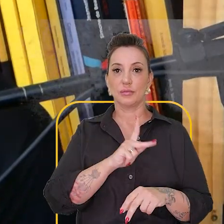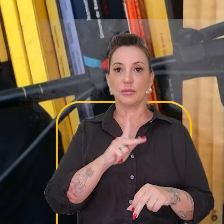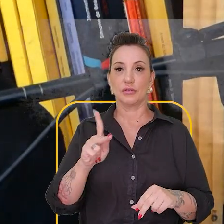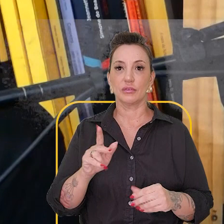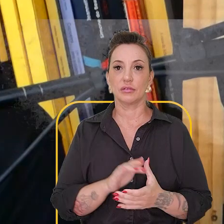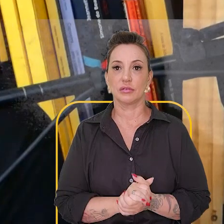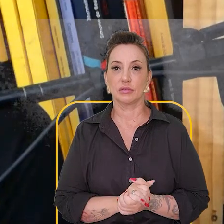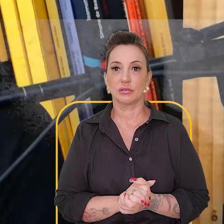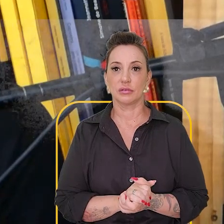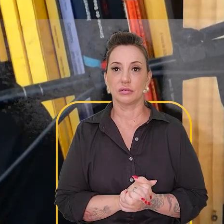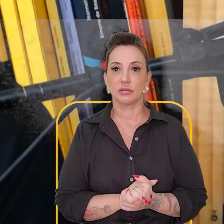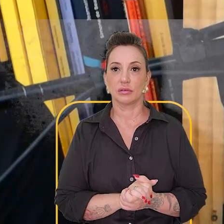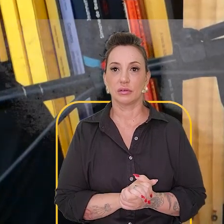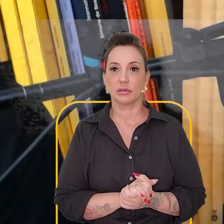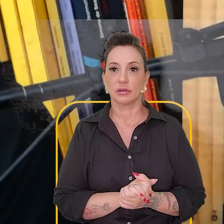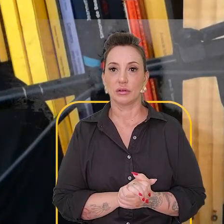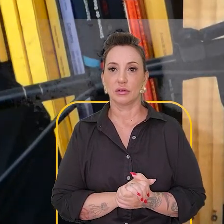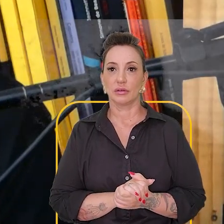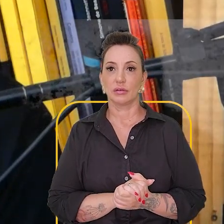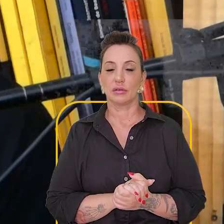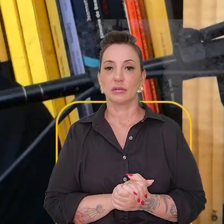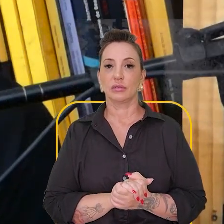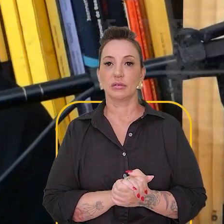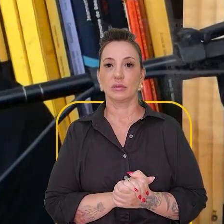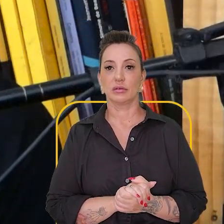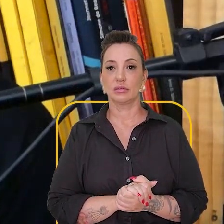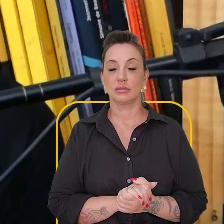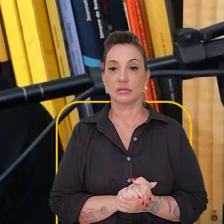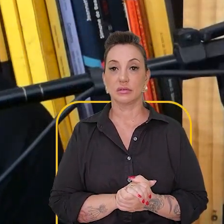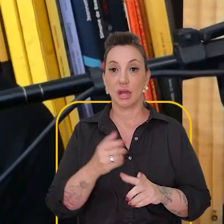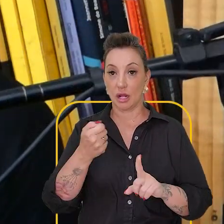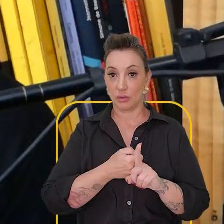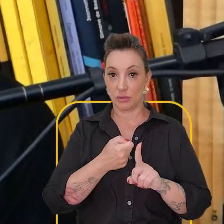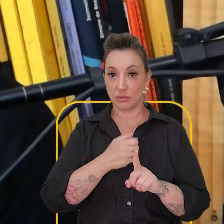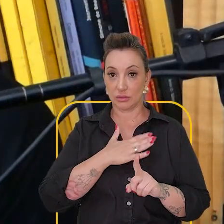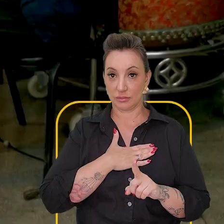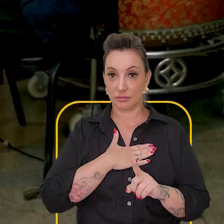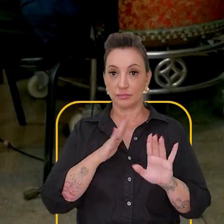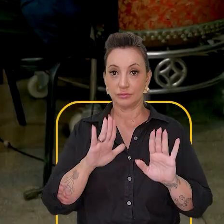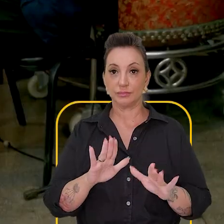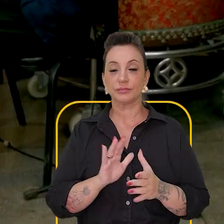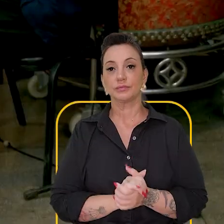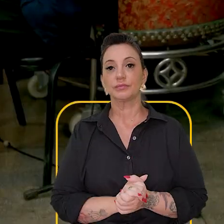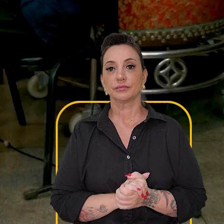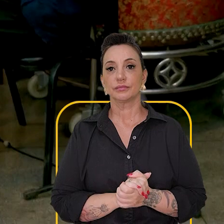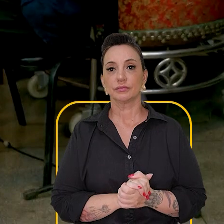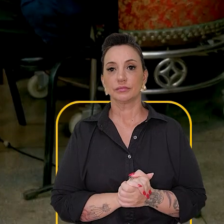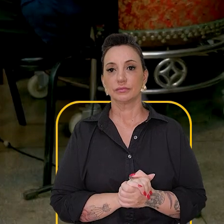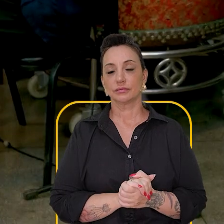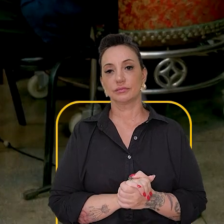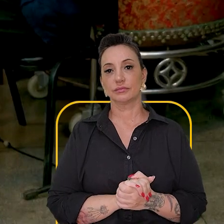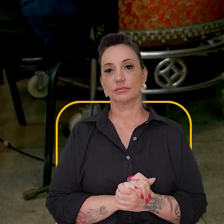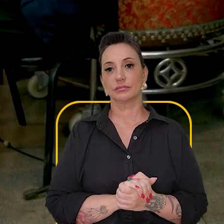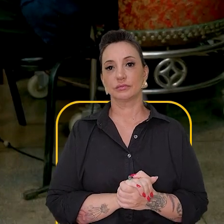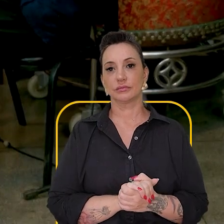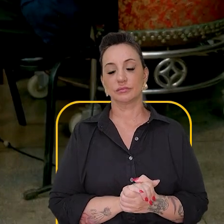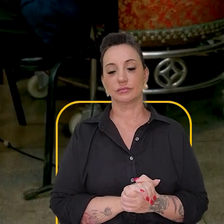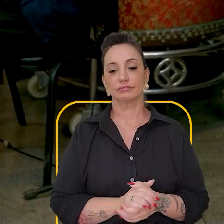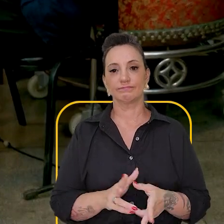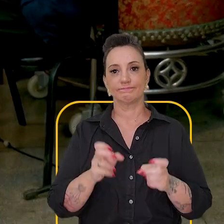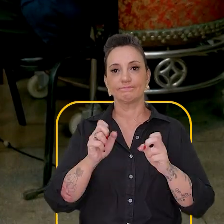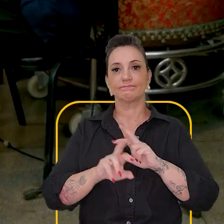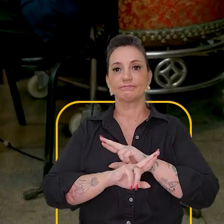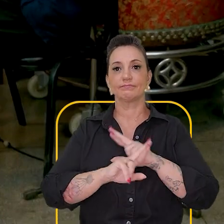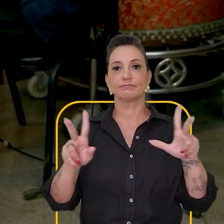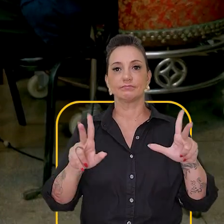E aí e eu notei uma diferença muito grande na orientação dele porque eu nunca tinha tido um técnico Hum